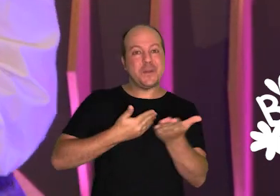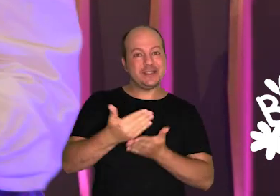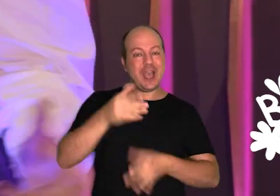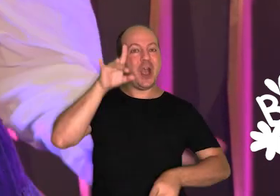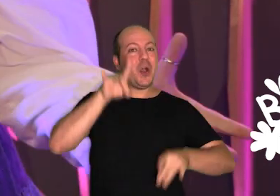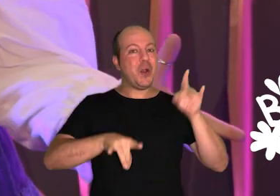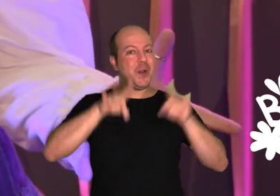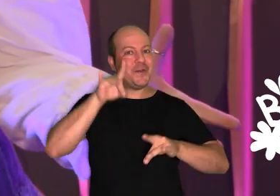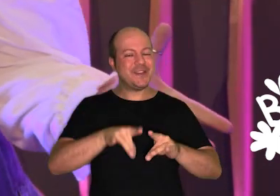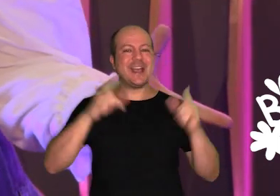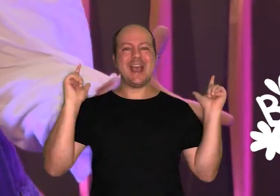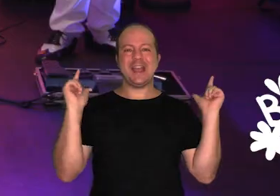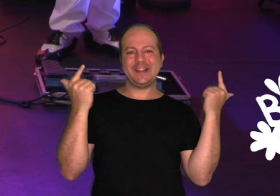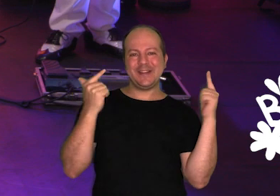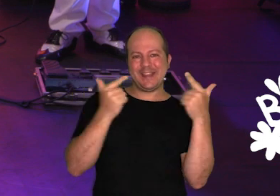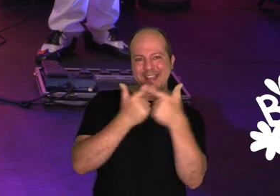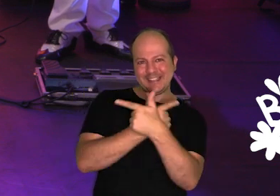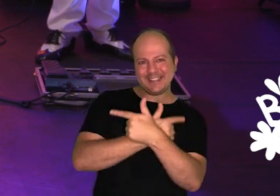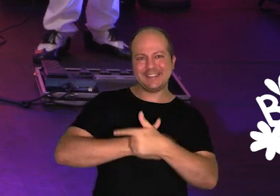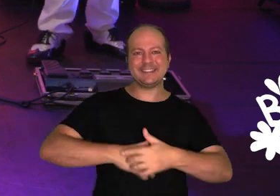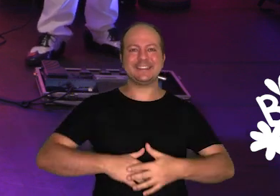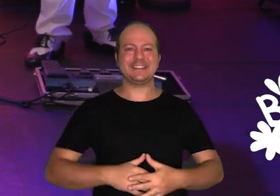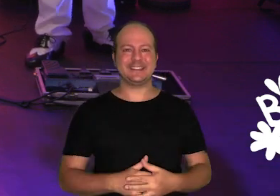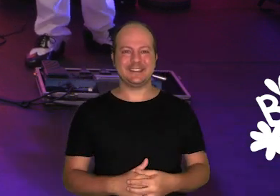oficina do riso.